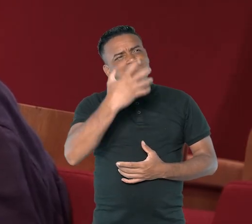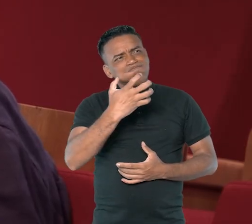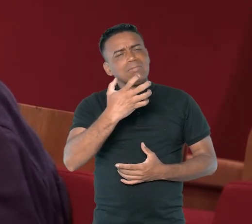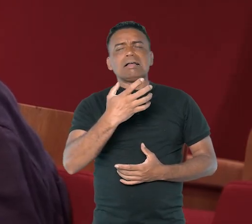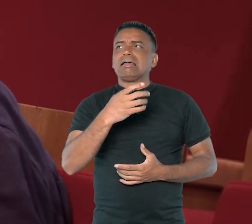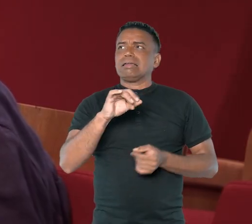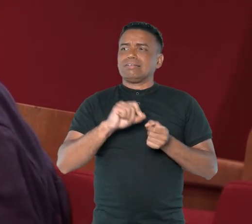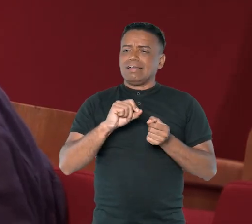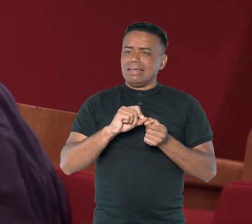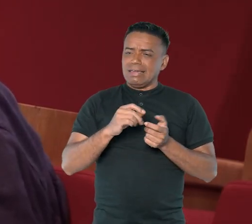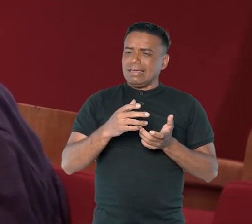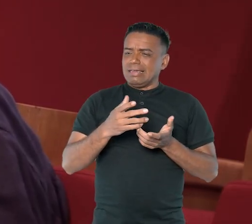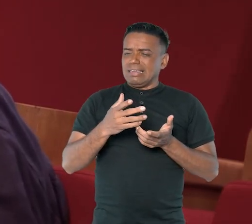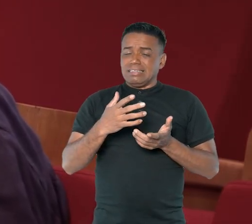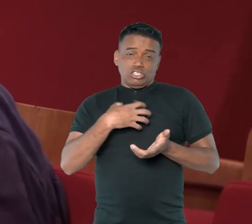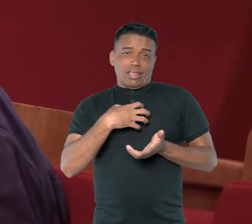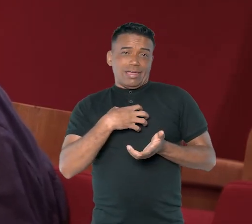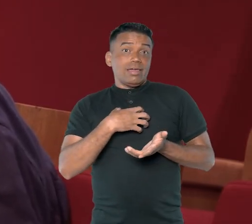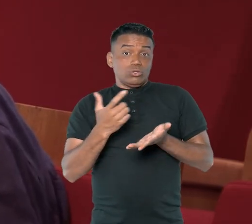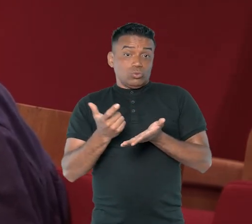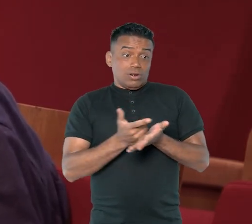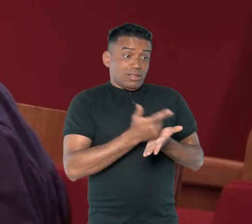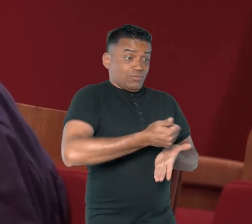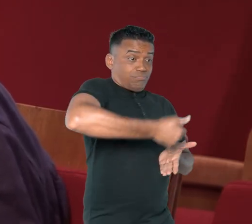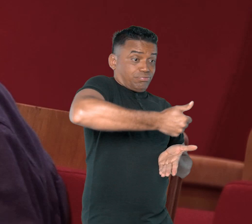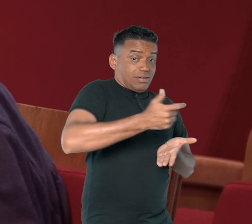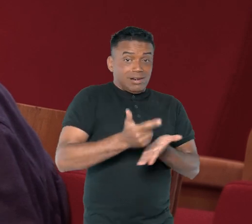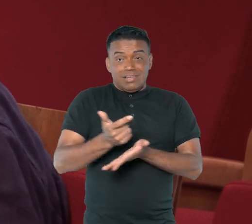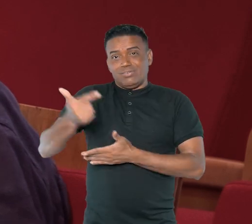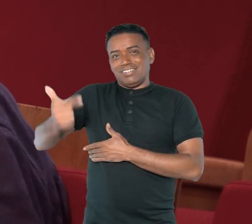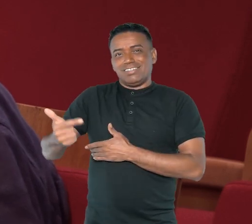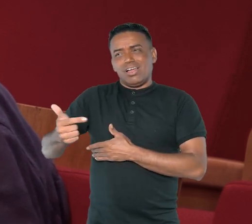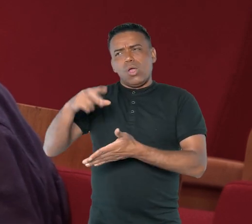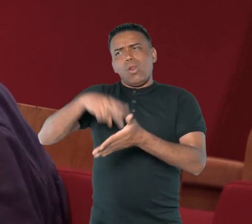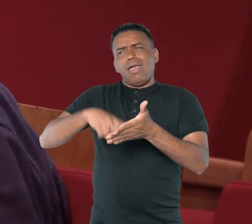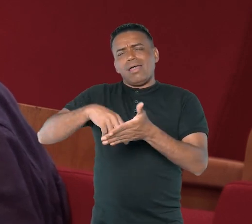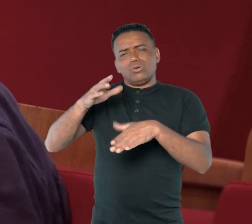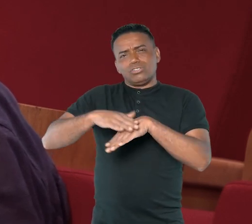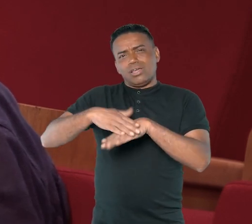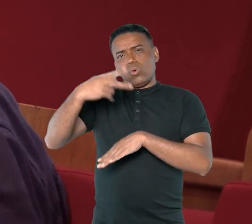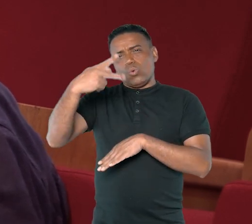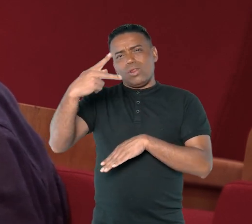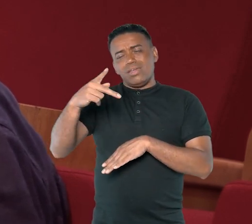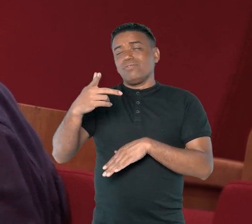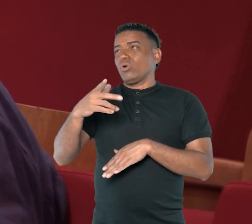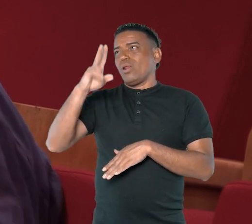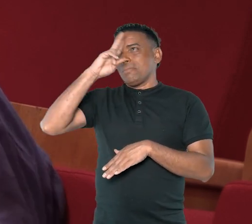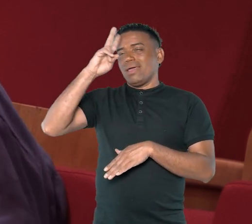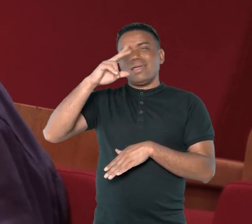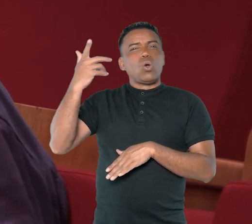forma, claro, são livros muito diferentes, mas, ao ler o teu livro, eu me lembrei muito das Cidades Invisíveis, do